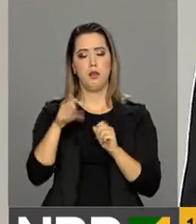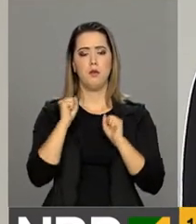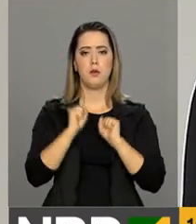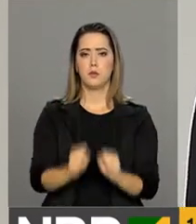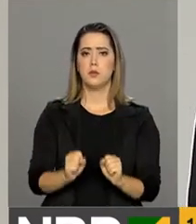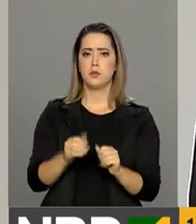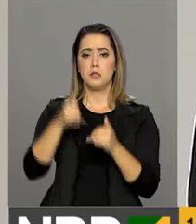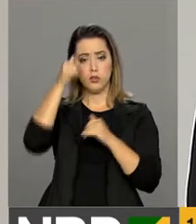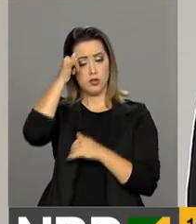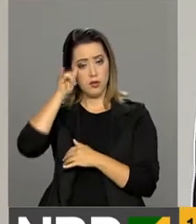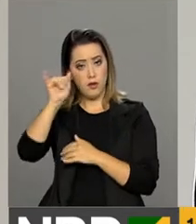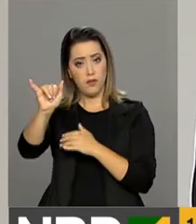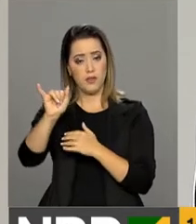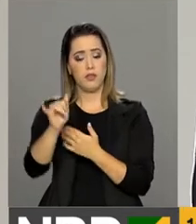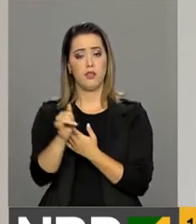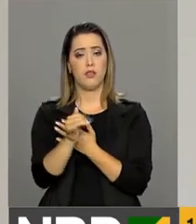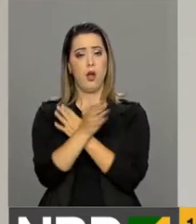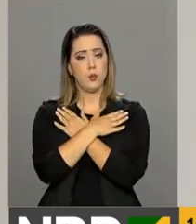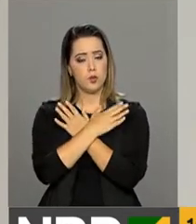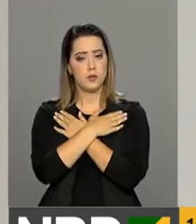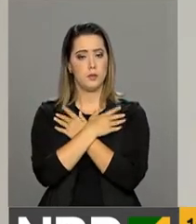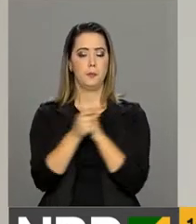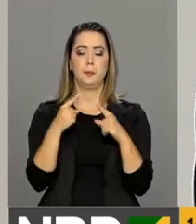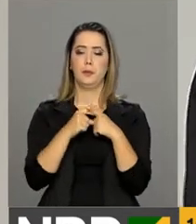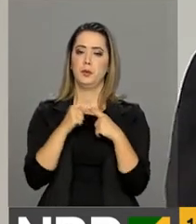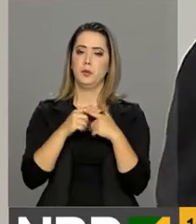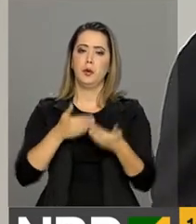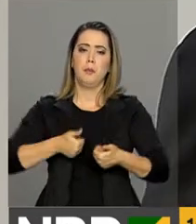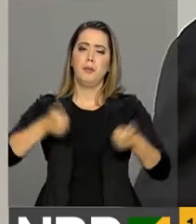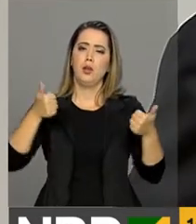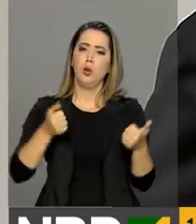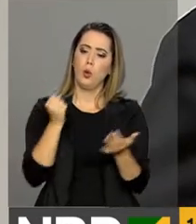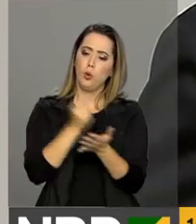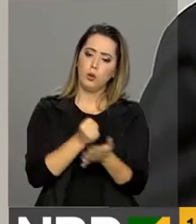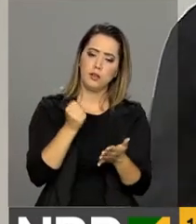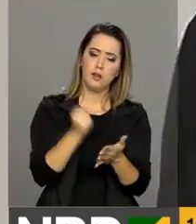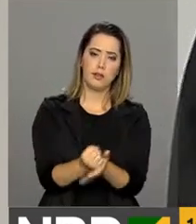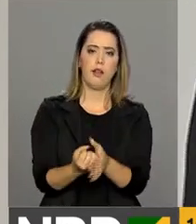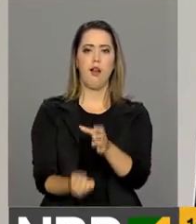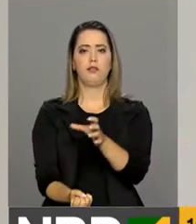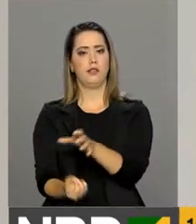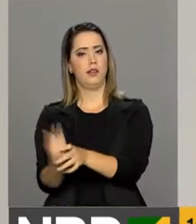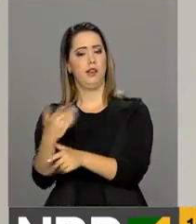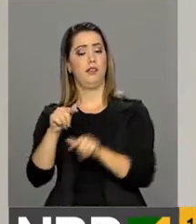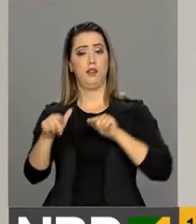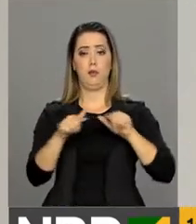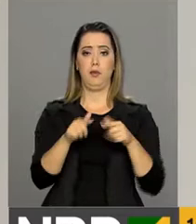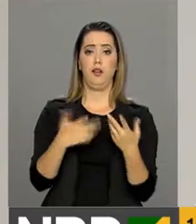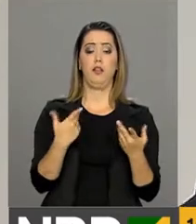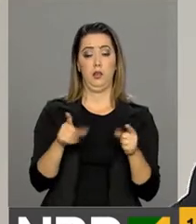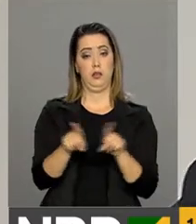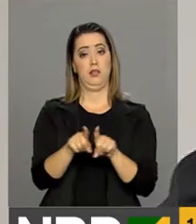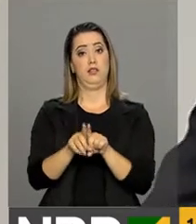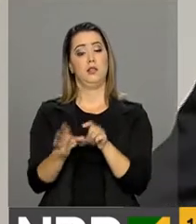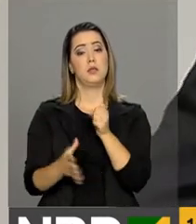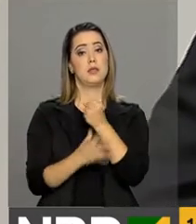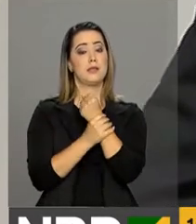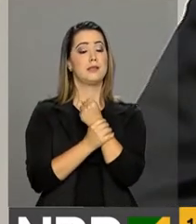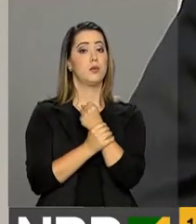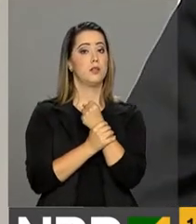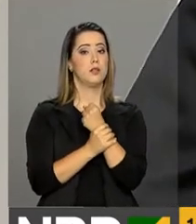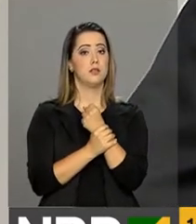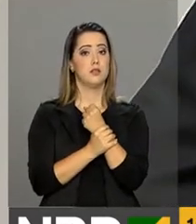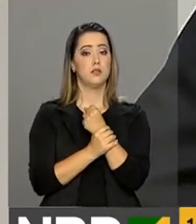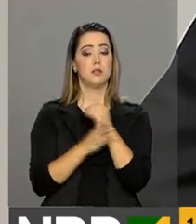ao desemprego porque há uma facilitação para a contratação de uma segurança maior